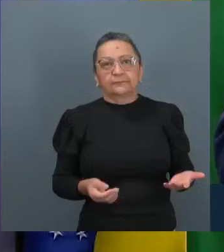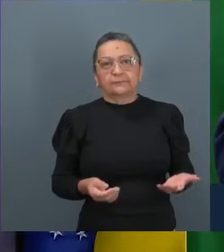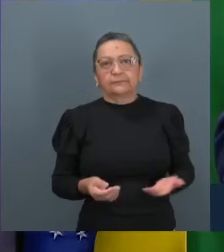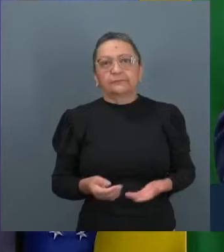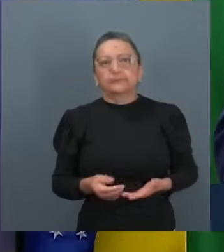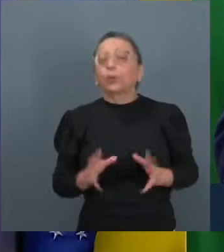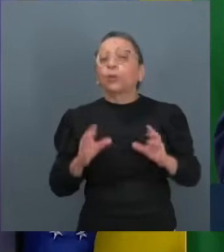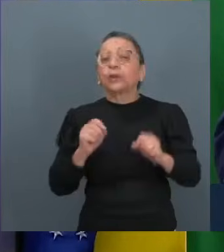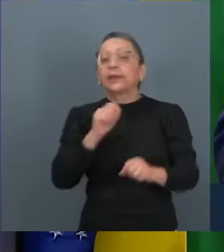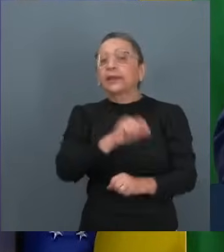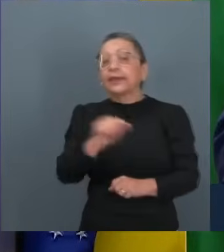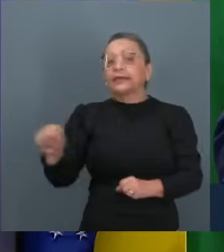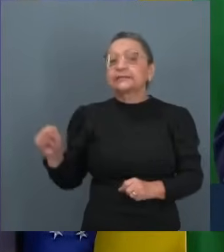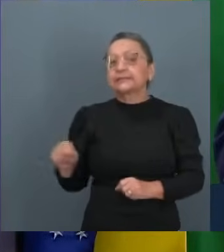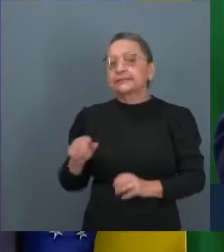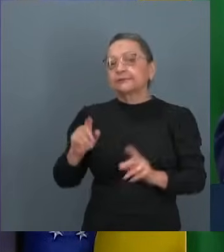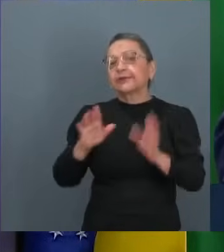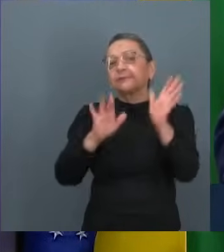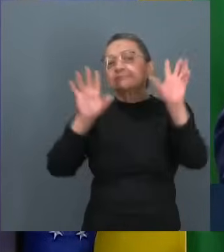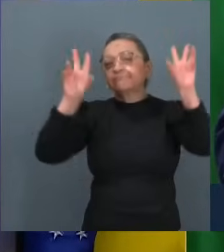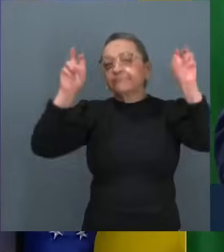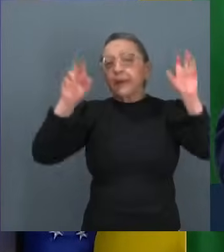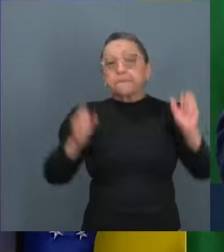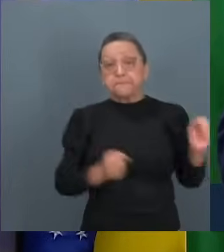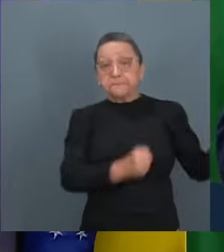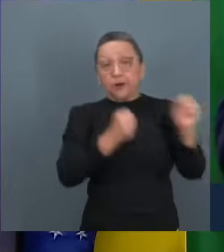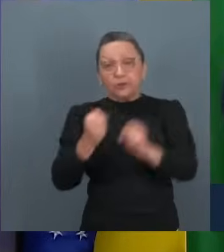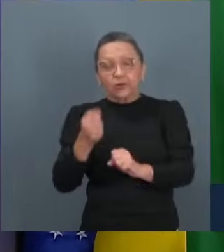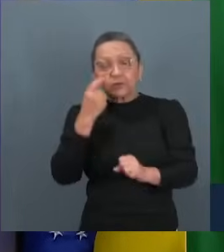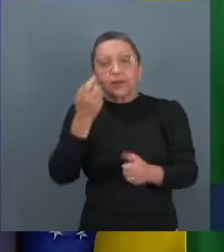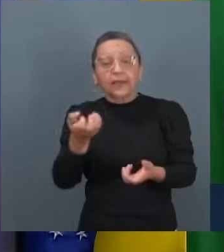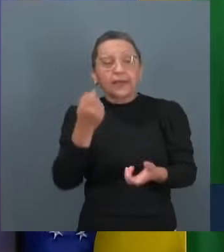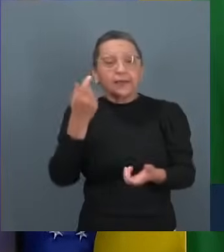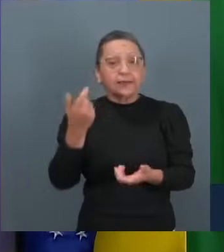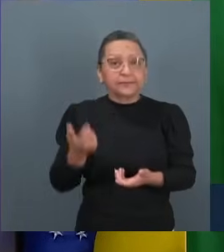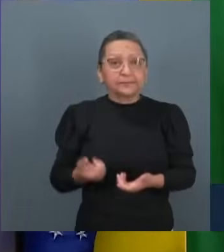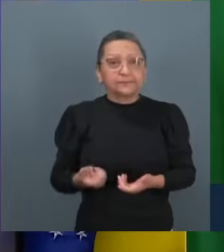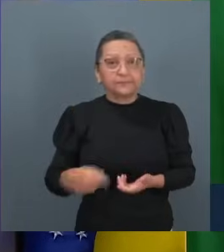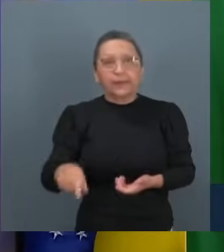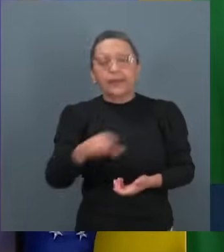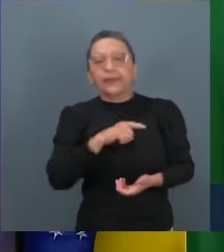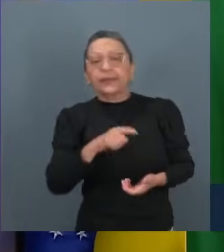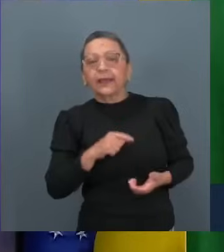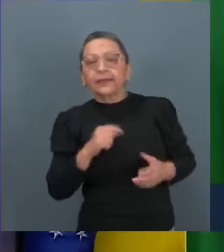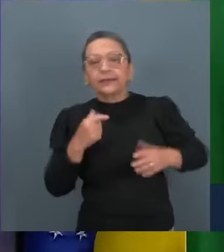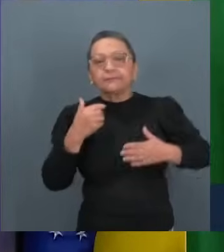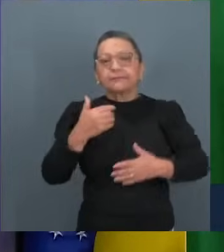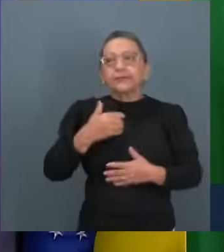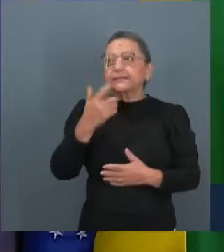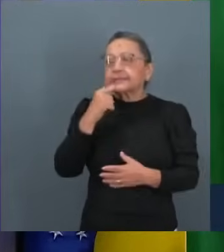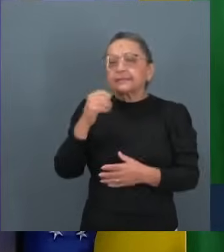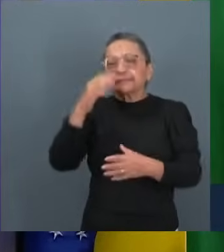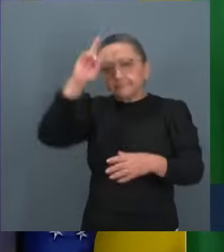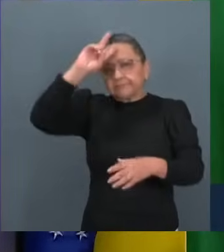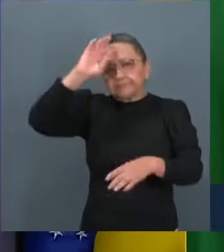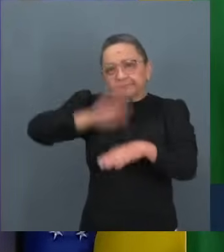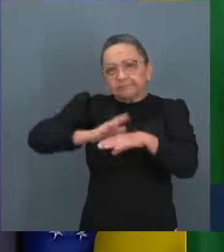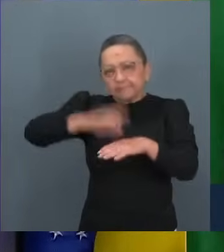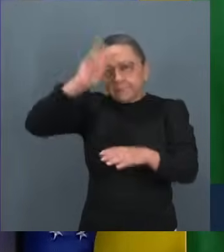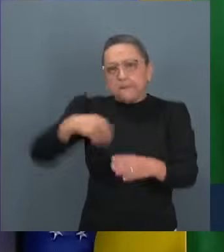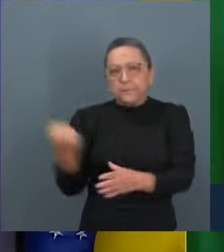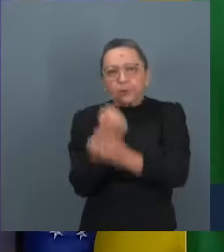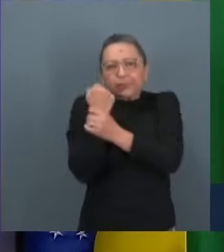eles querem, esses poderosos de plantão, das instituições do Brasil, querem se blindar de